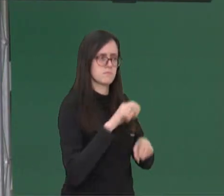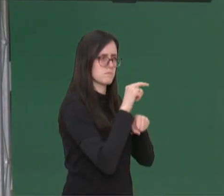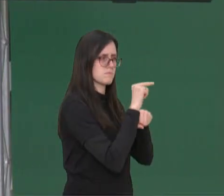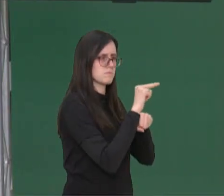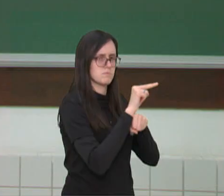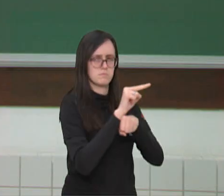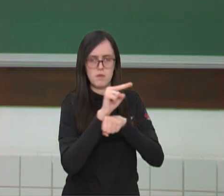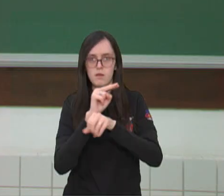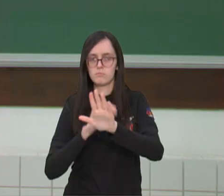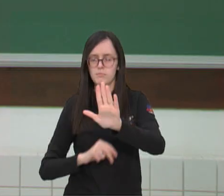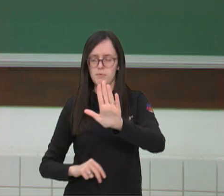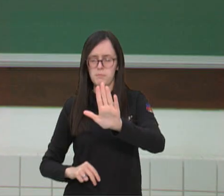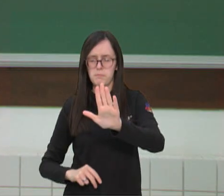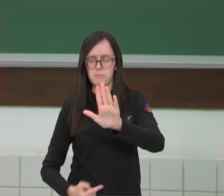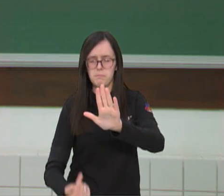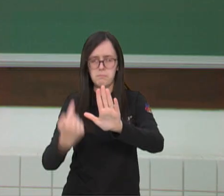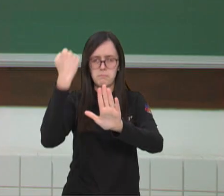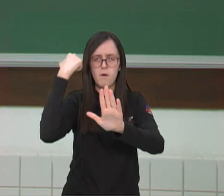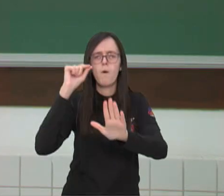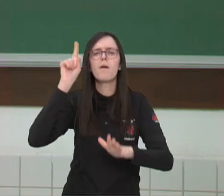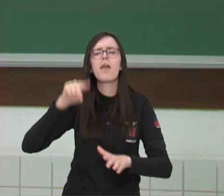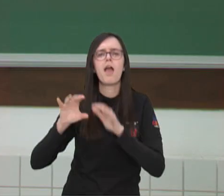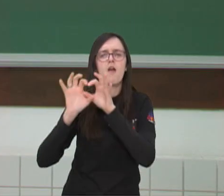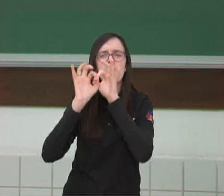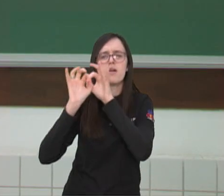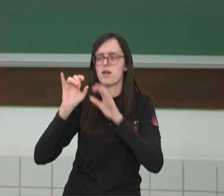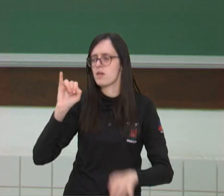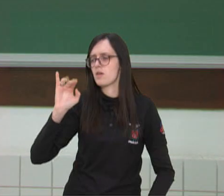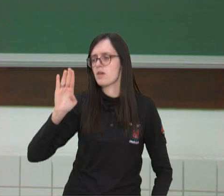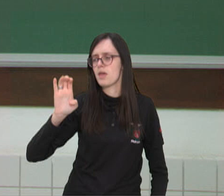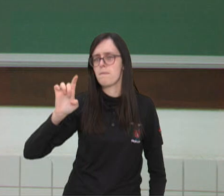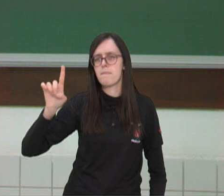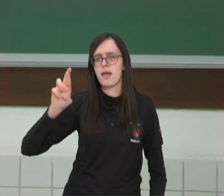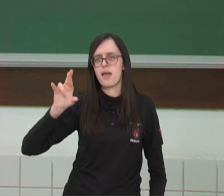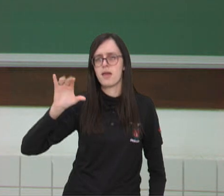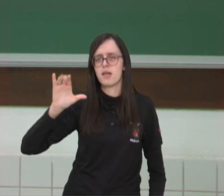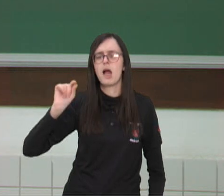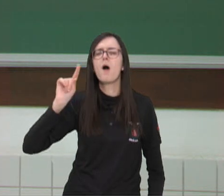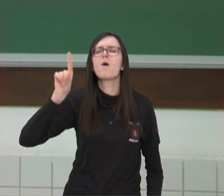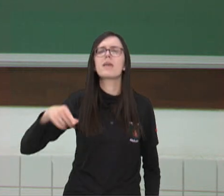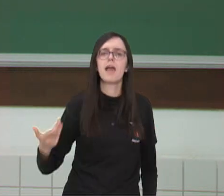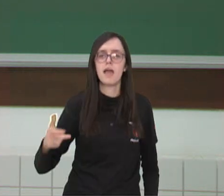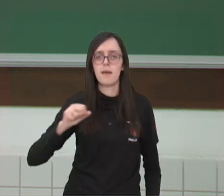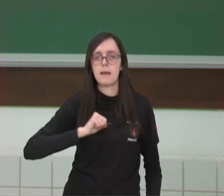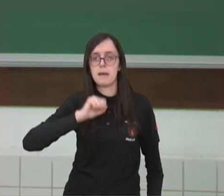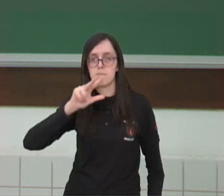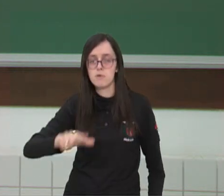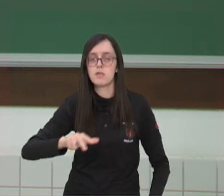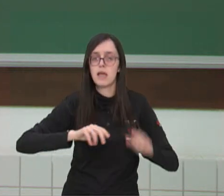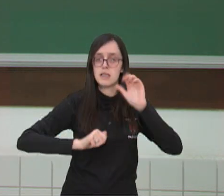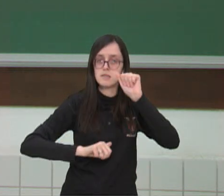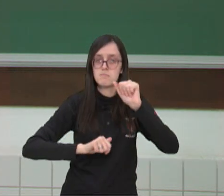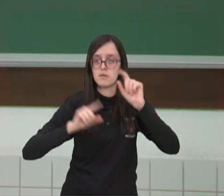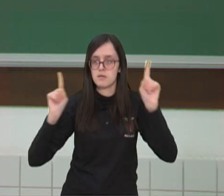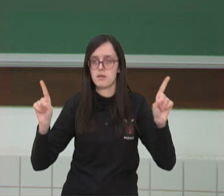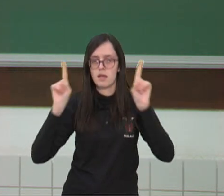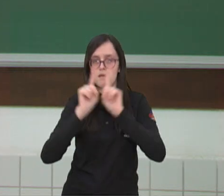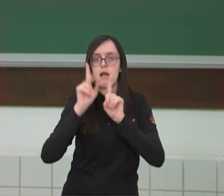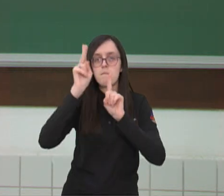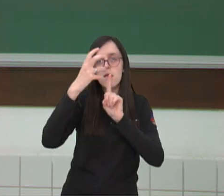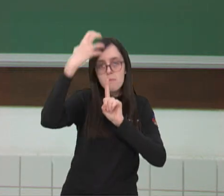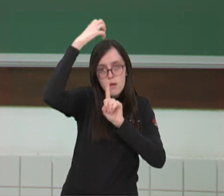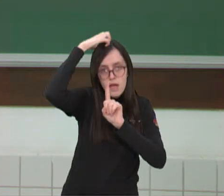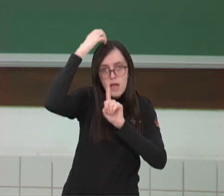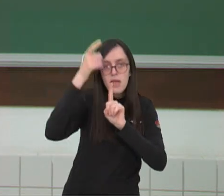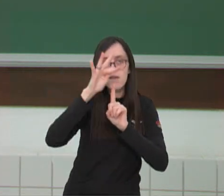aí, volta. Lembra o que é a União Ibérica? Lembrou? Portugal e Espanha, com o mesmo rei,